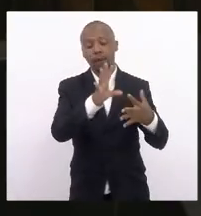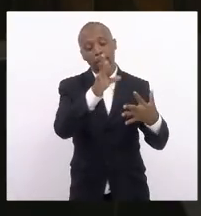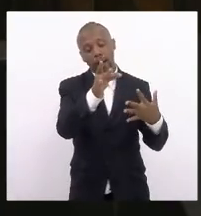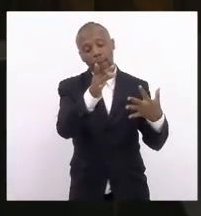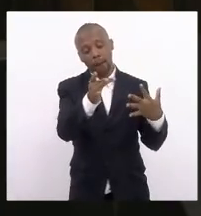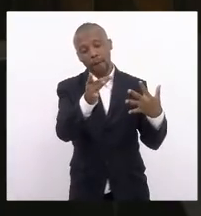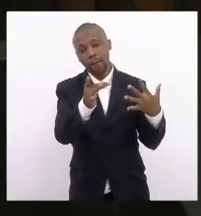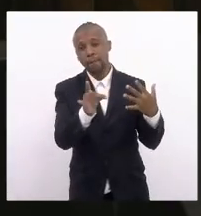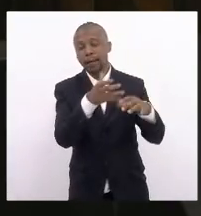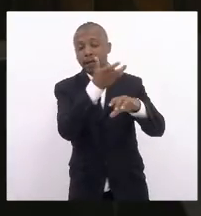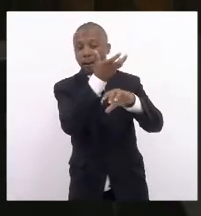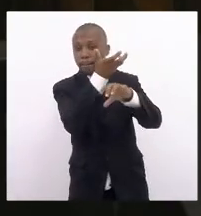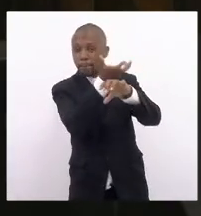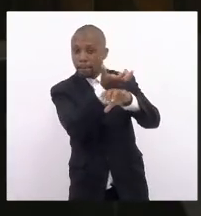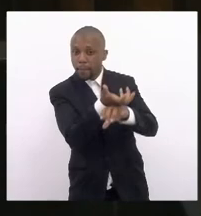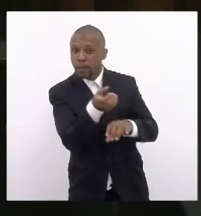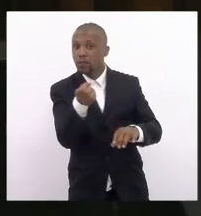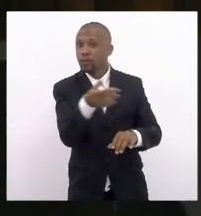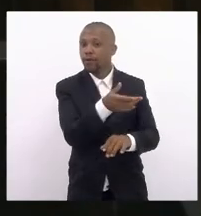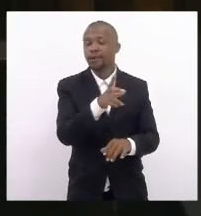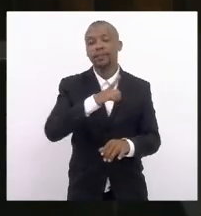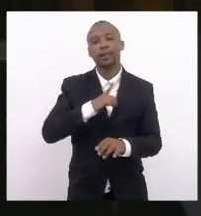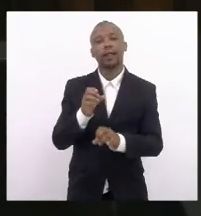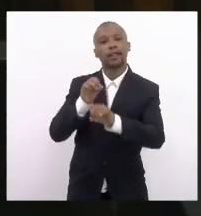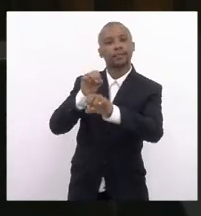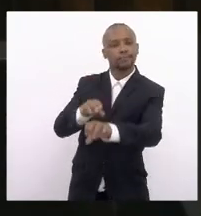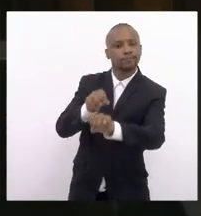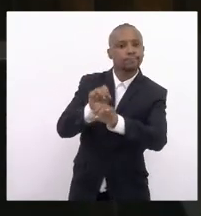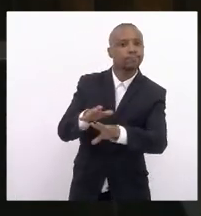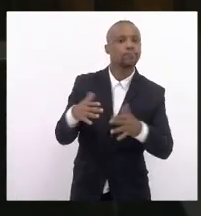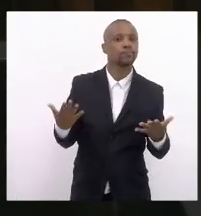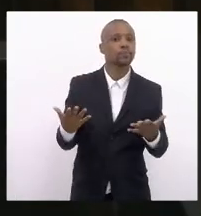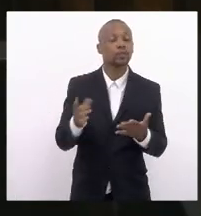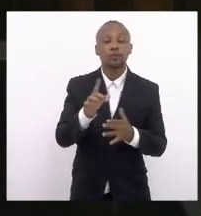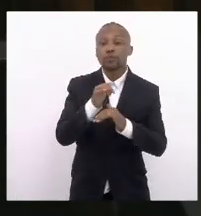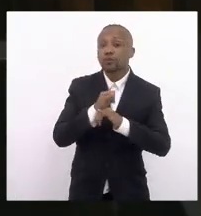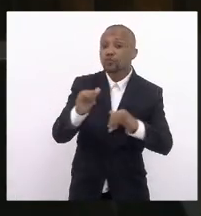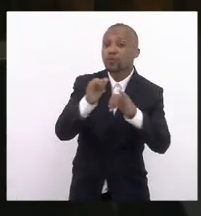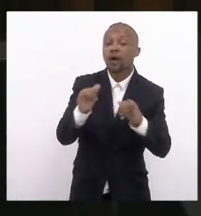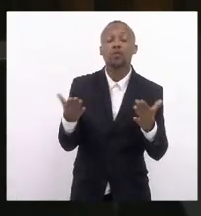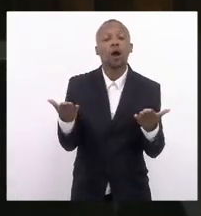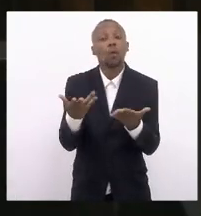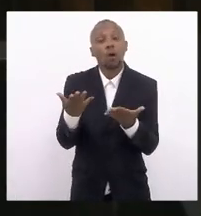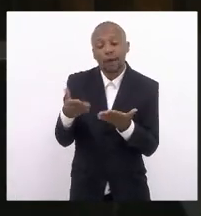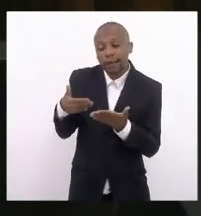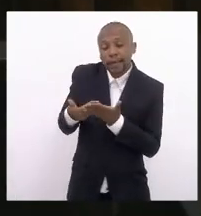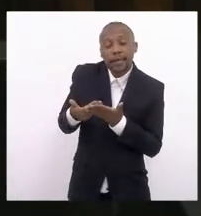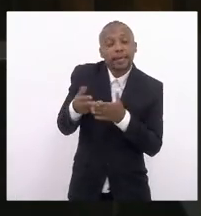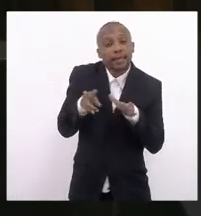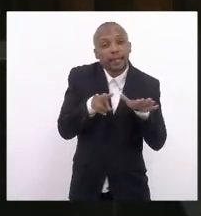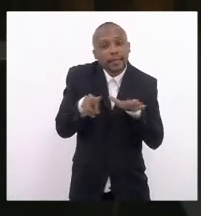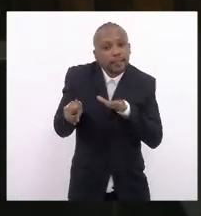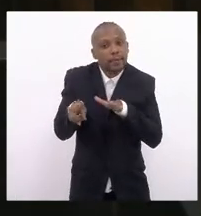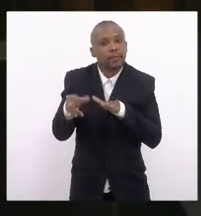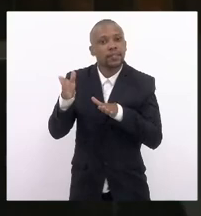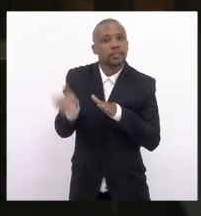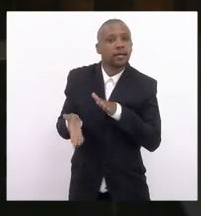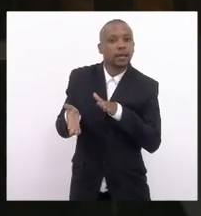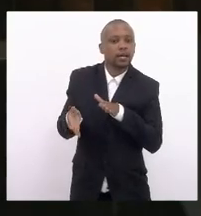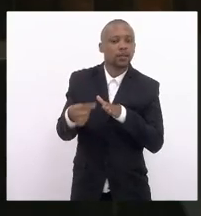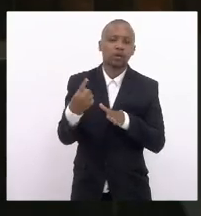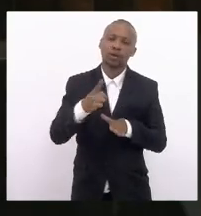novas disciplinas iria trabalhar em sala de aula. Isso só foi divulgado agora, essa semana, quando a gente já tinha, em